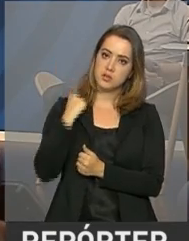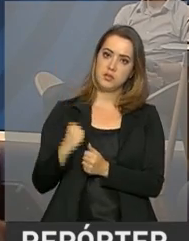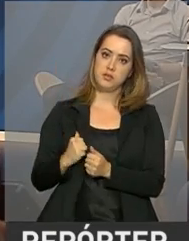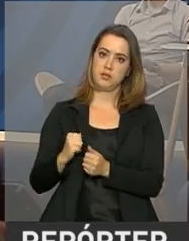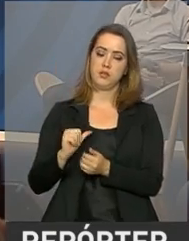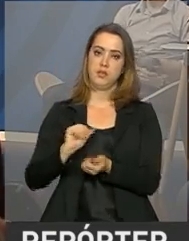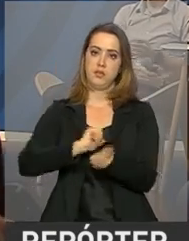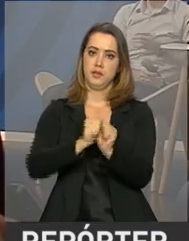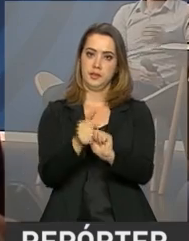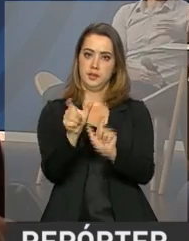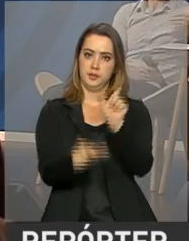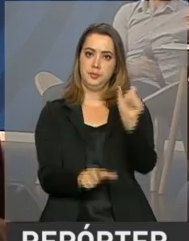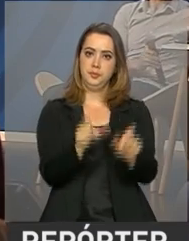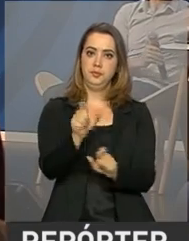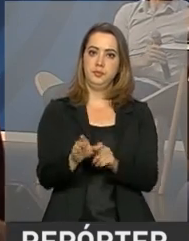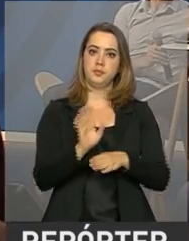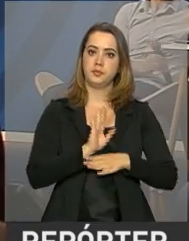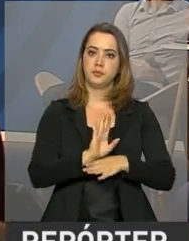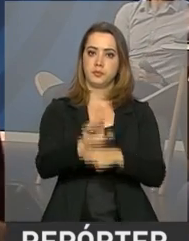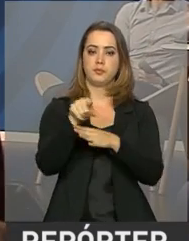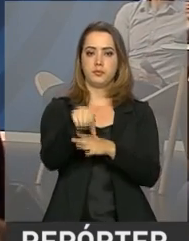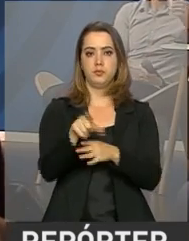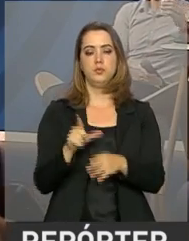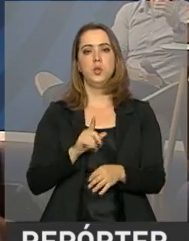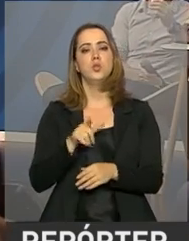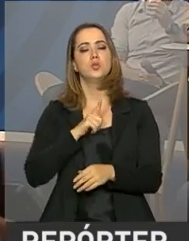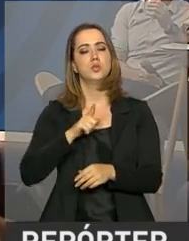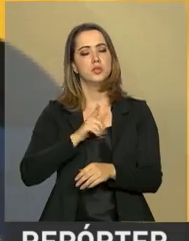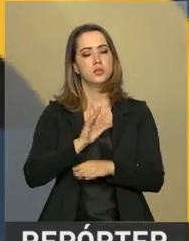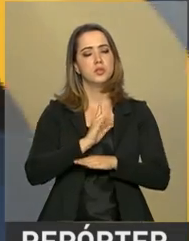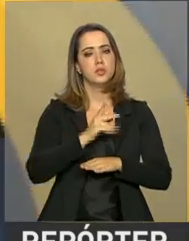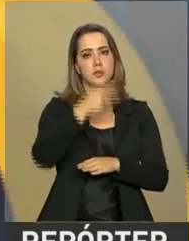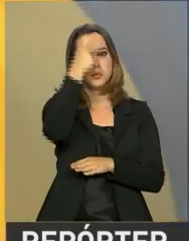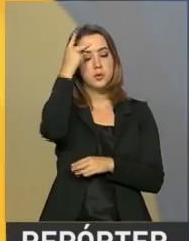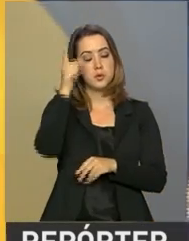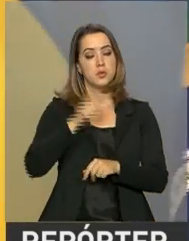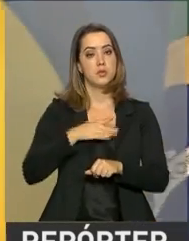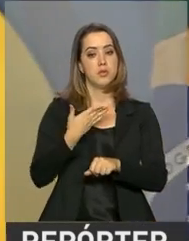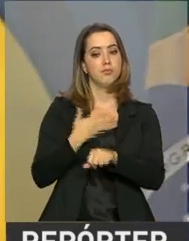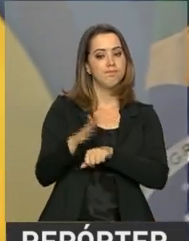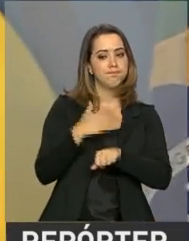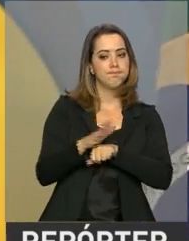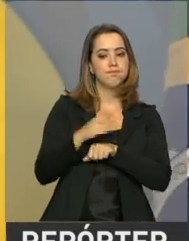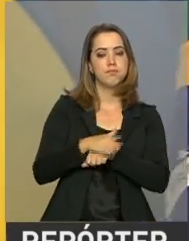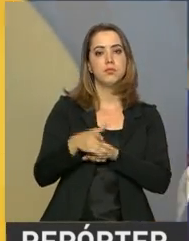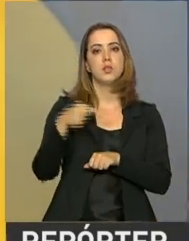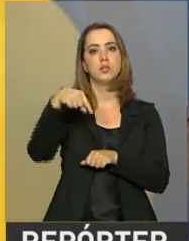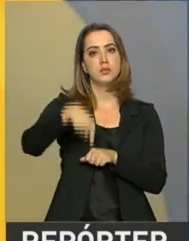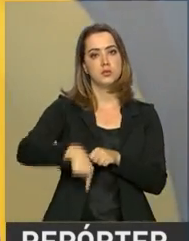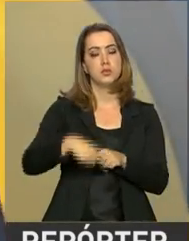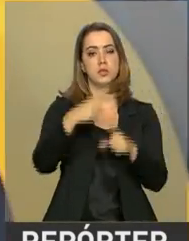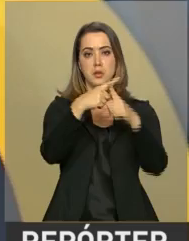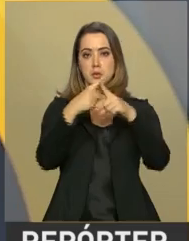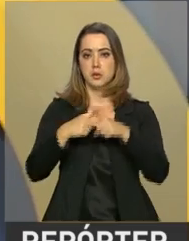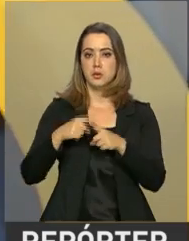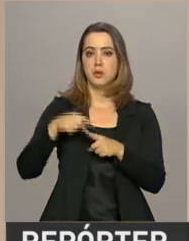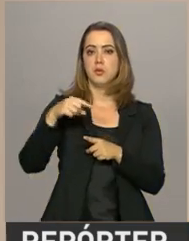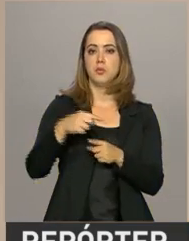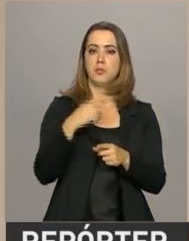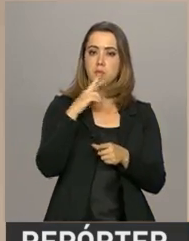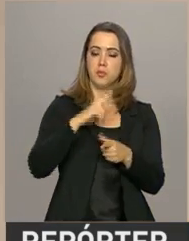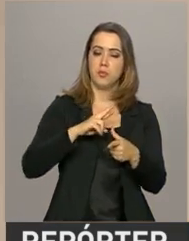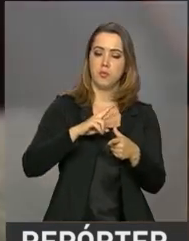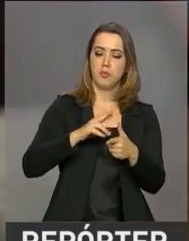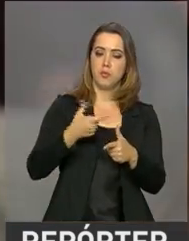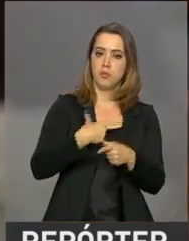patrocínio do Ministério do Esporte dado aos esportistas com bons resultados em competições nacionais e internacionais de suas modalidades.